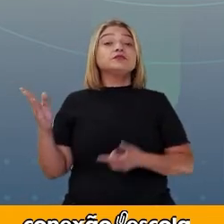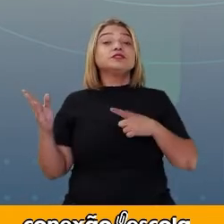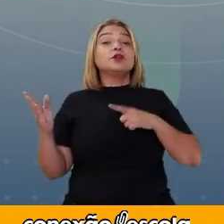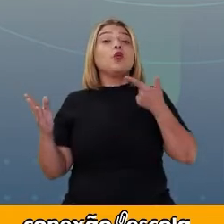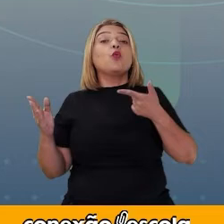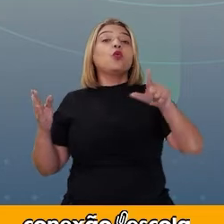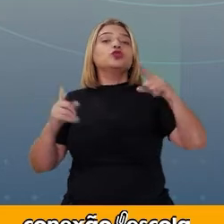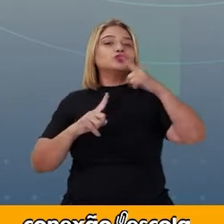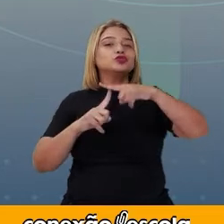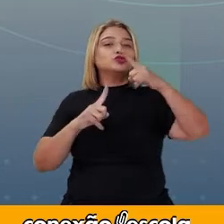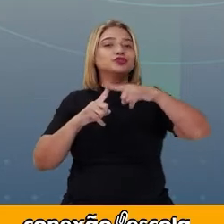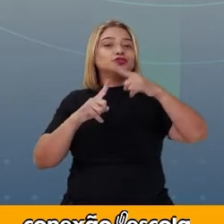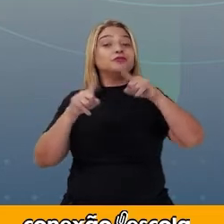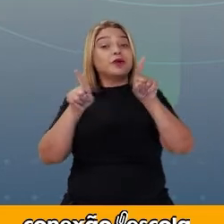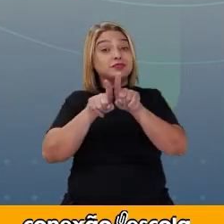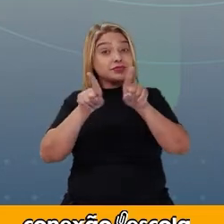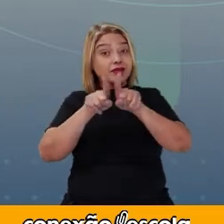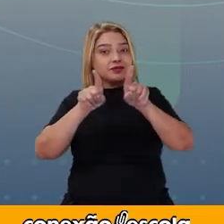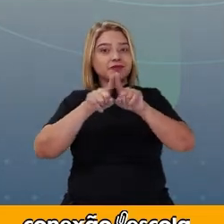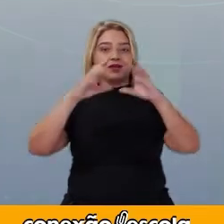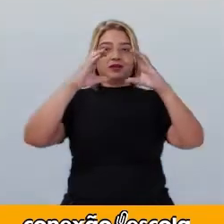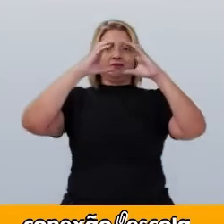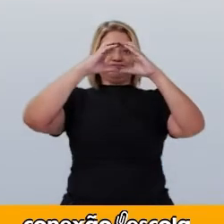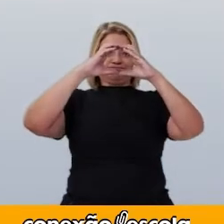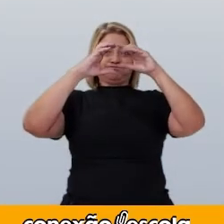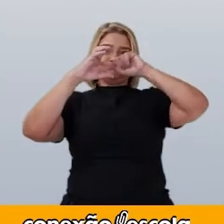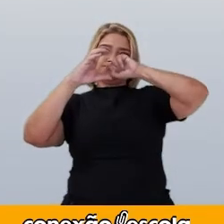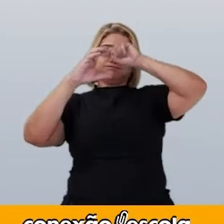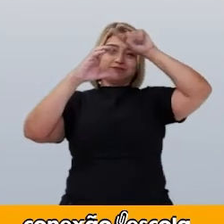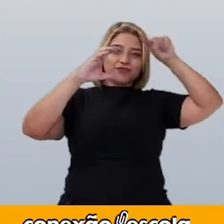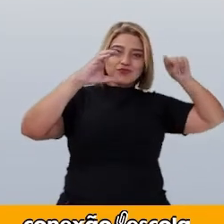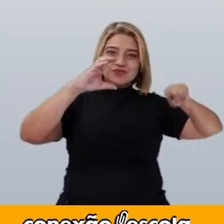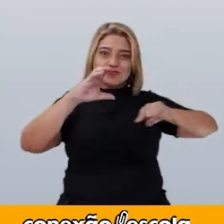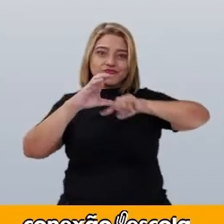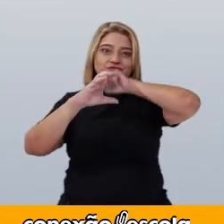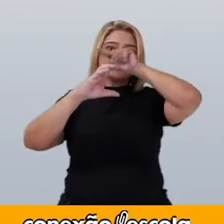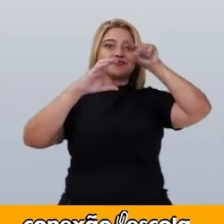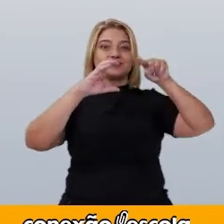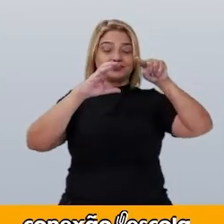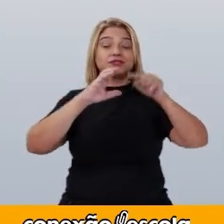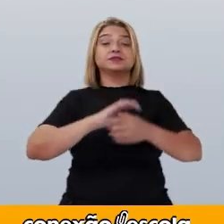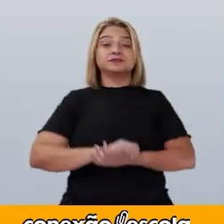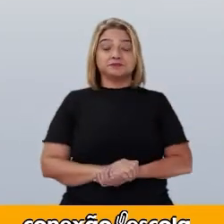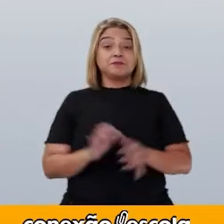Esse é o transferidor de volta completa.